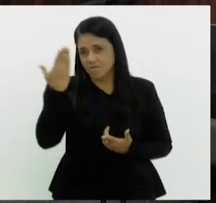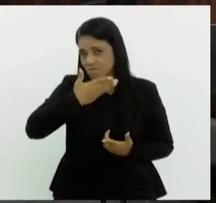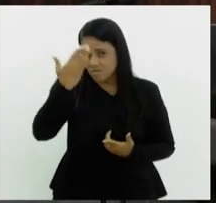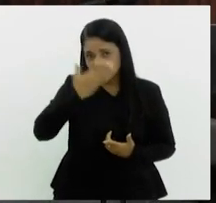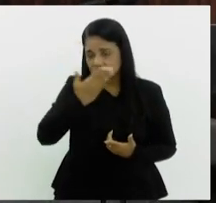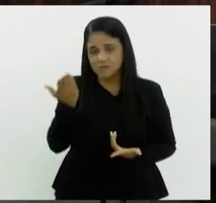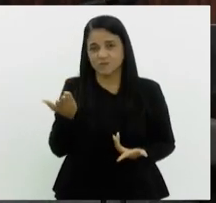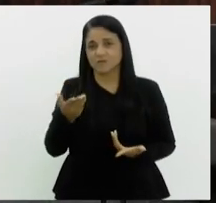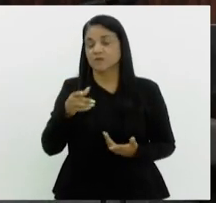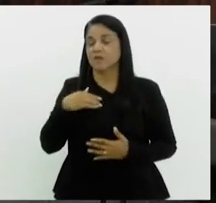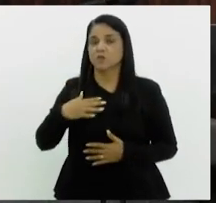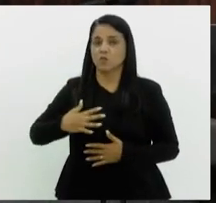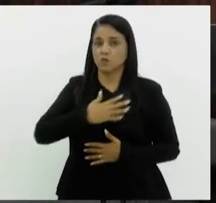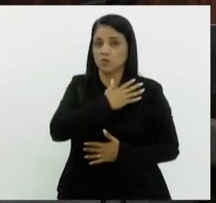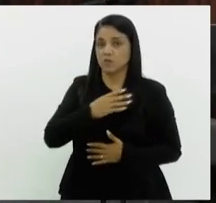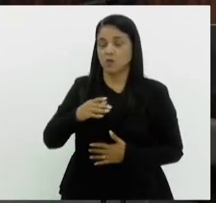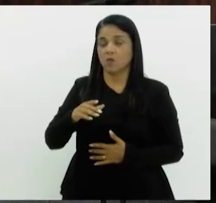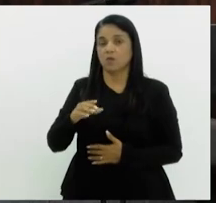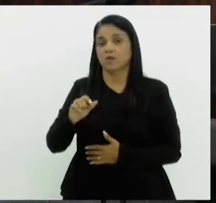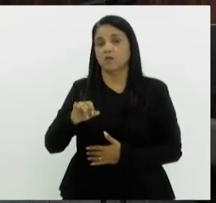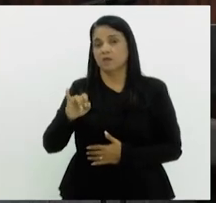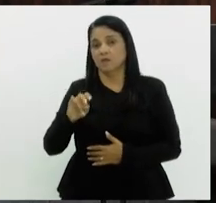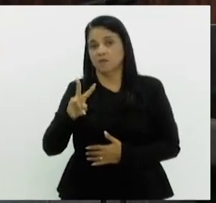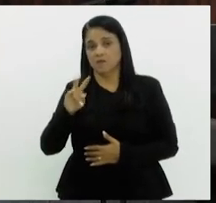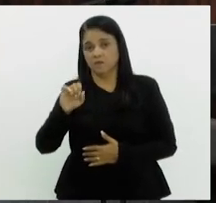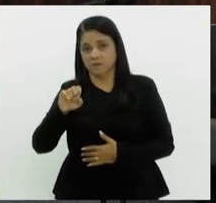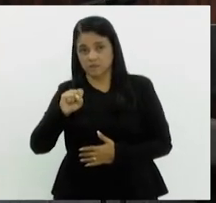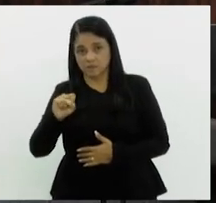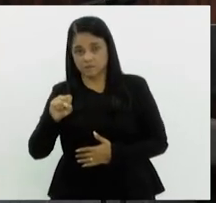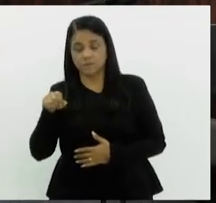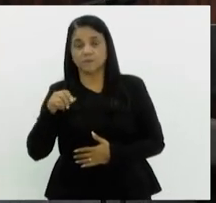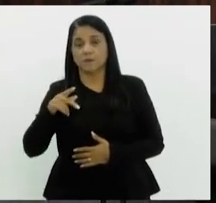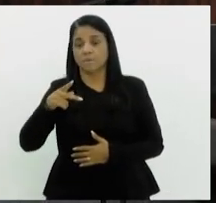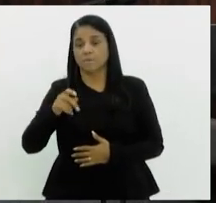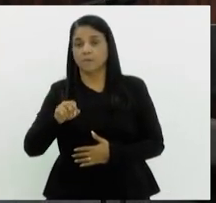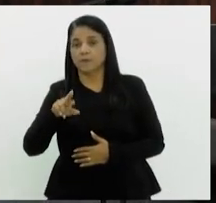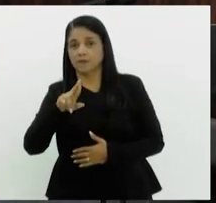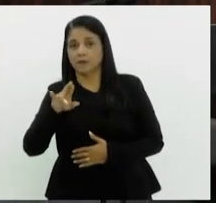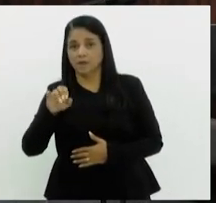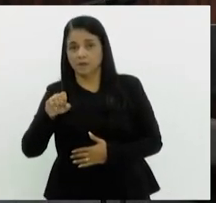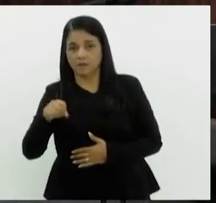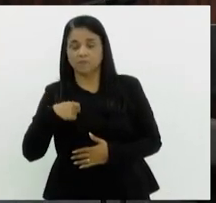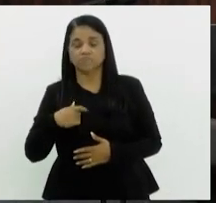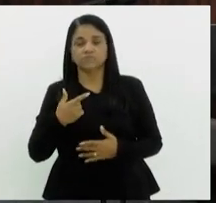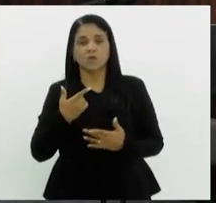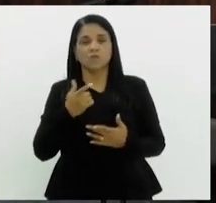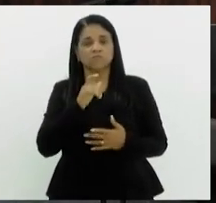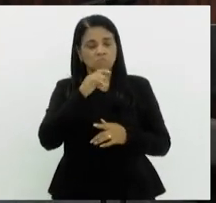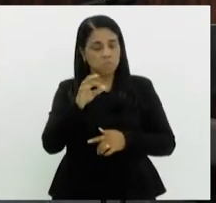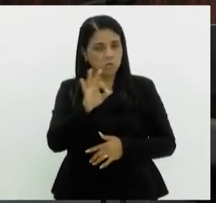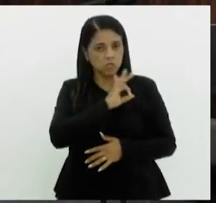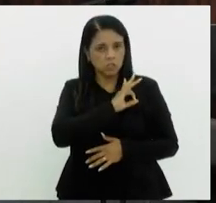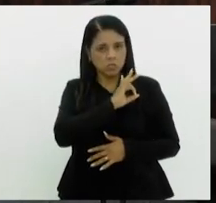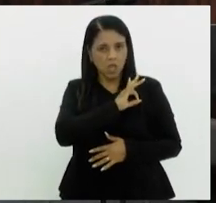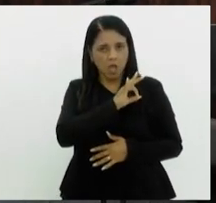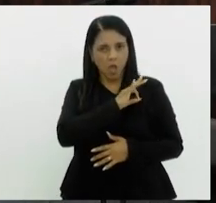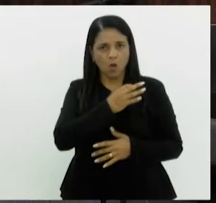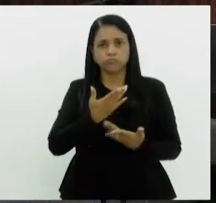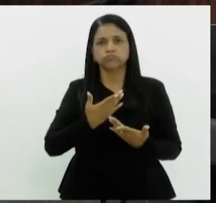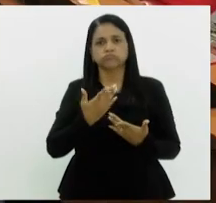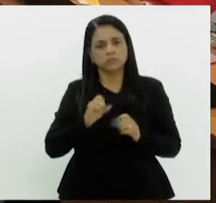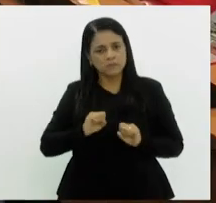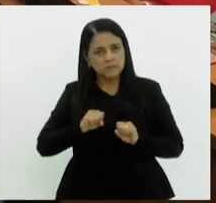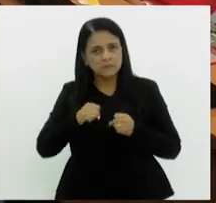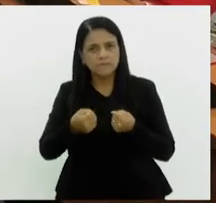Ibis Pereira, que é um companheiro nessa luta, um policial antifascista e que constrói também a possibilidade